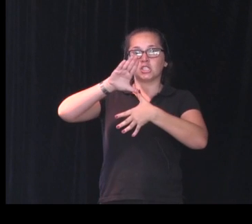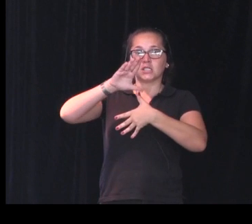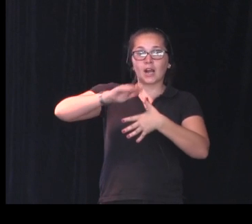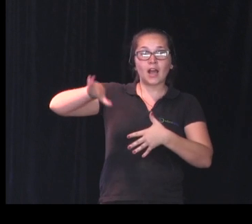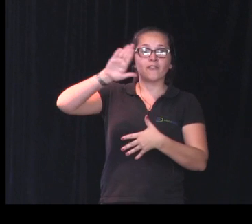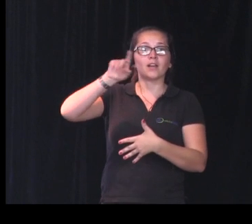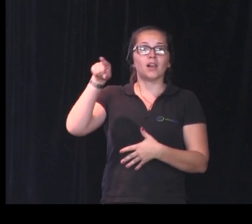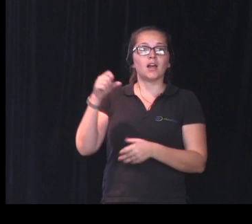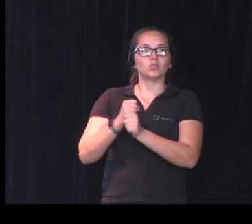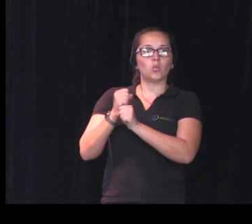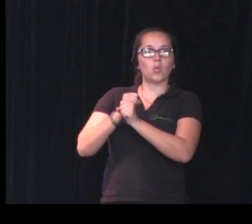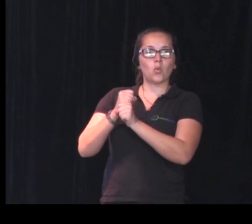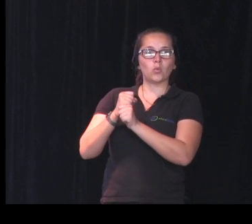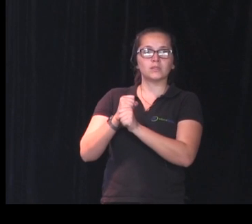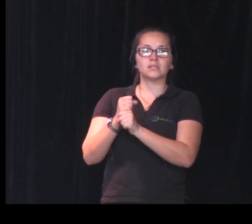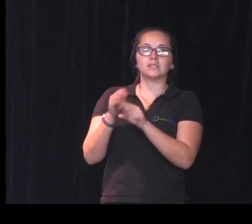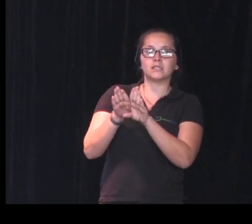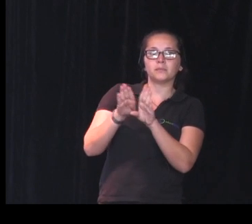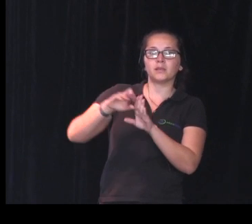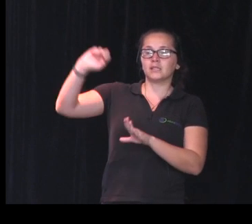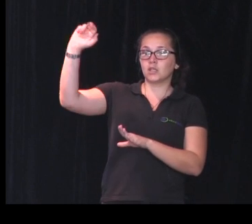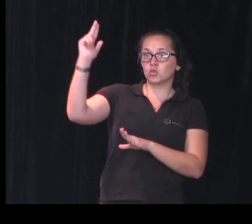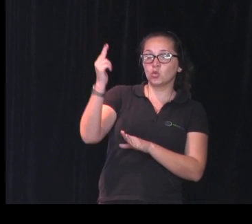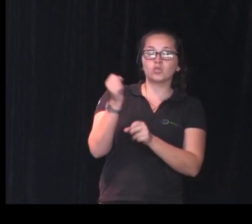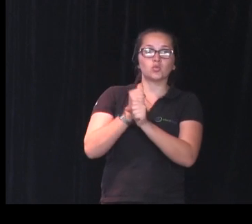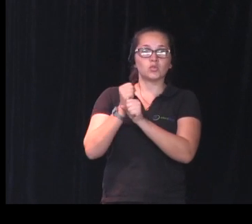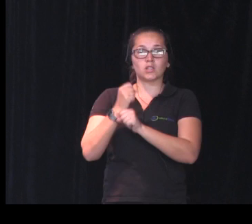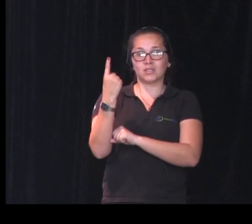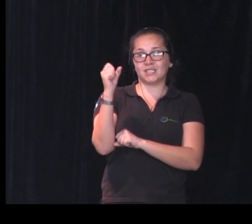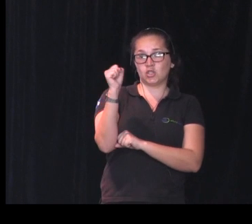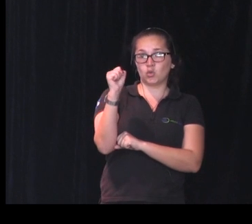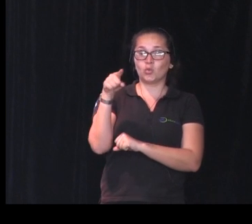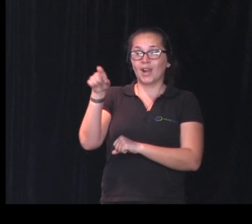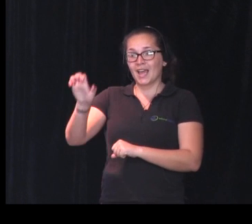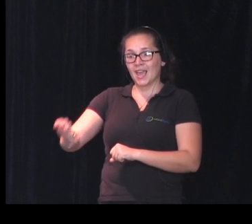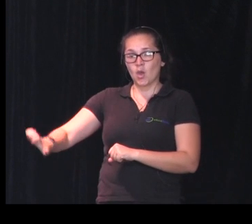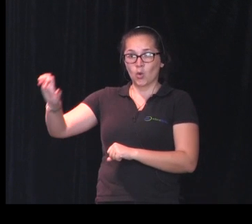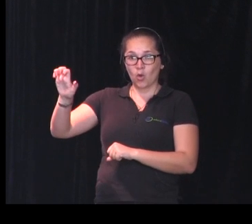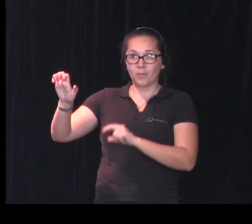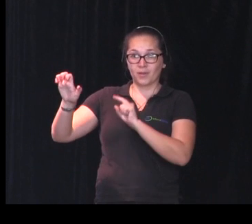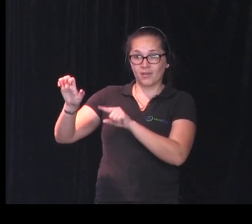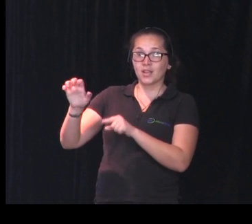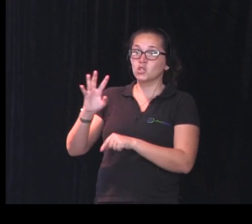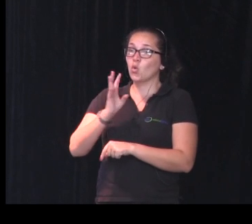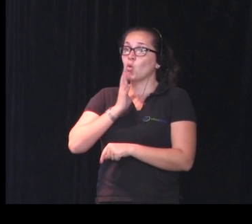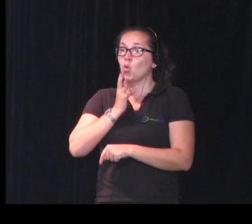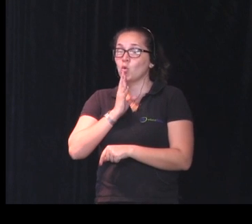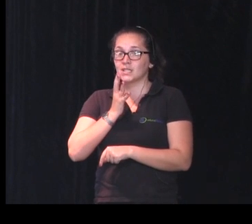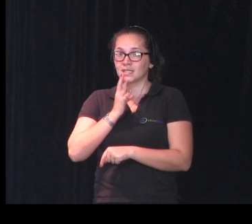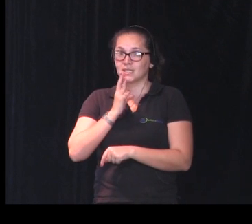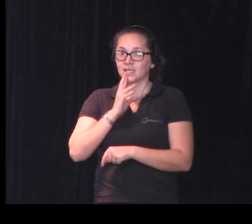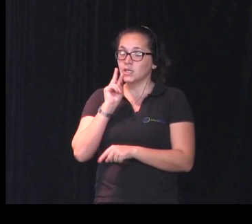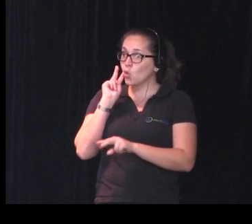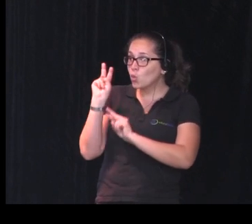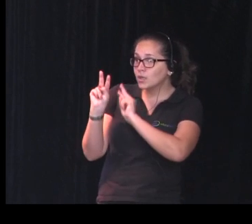expedições geográficas do século das luzes, do século XVIII europeu,